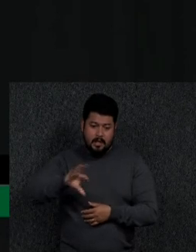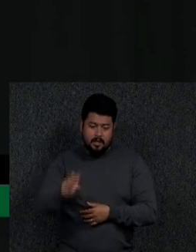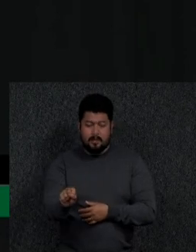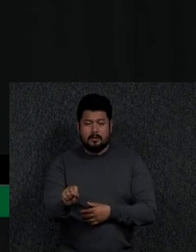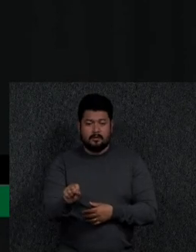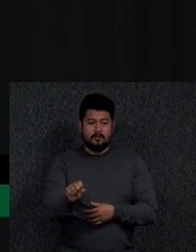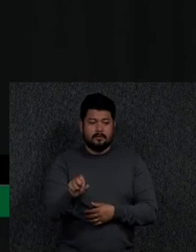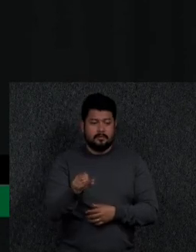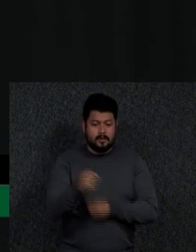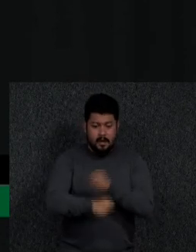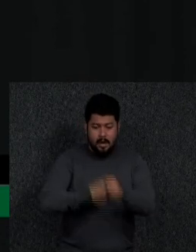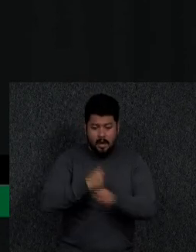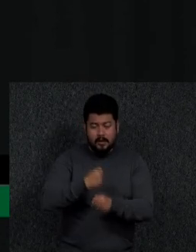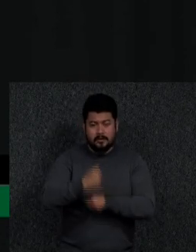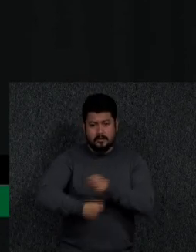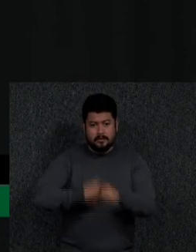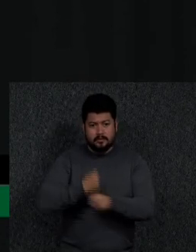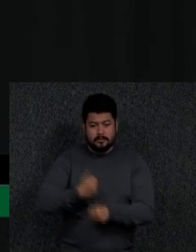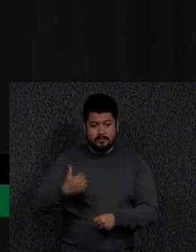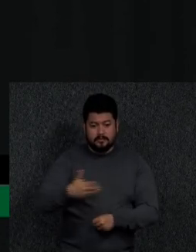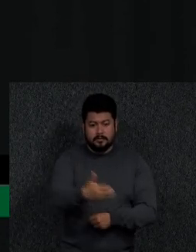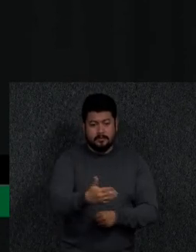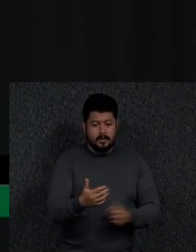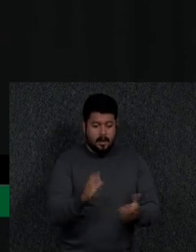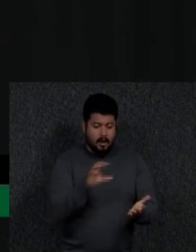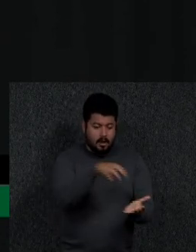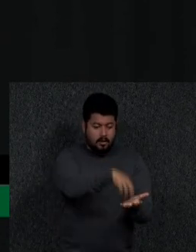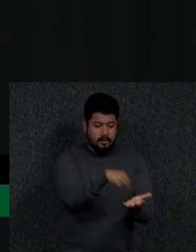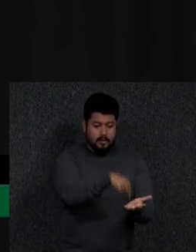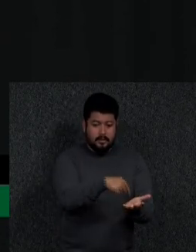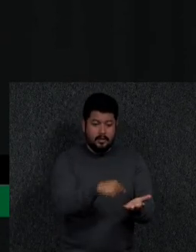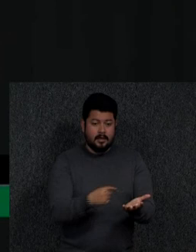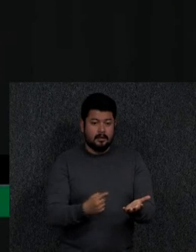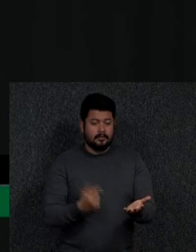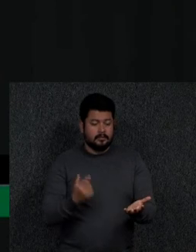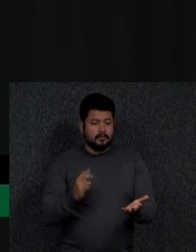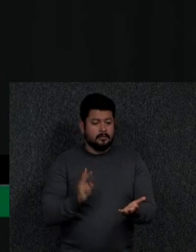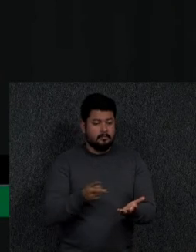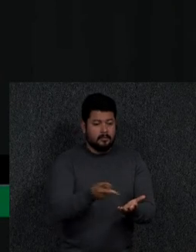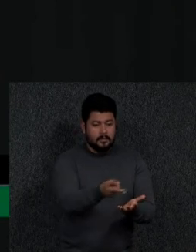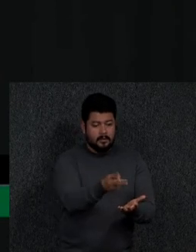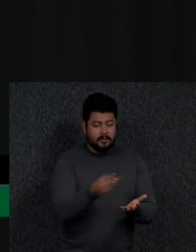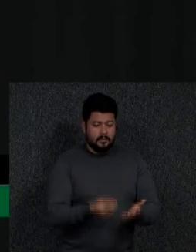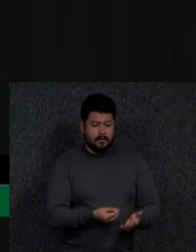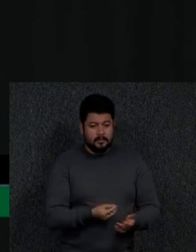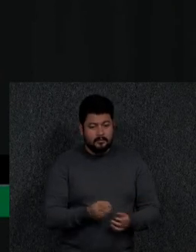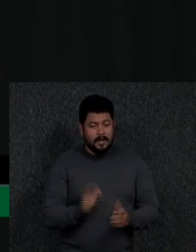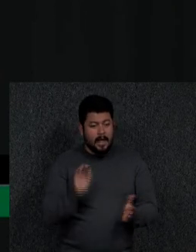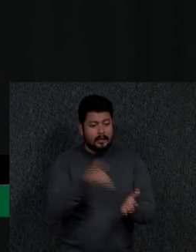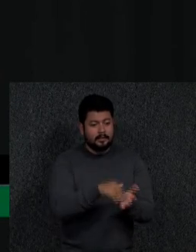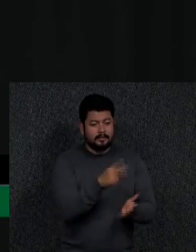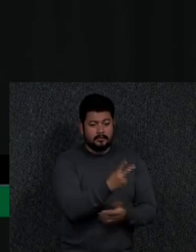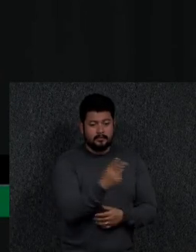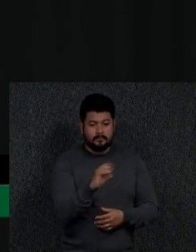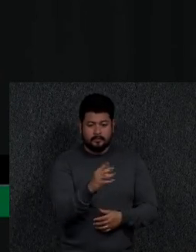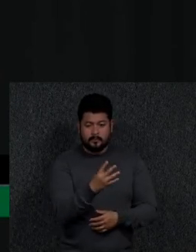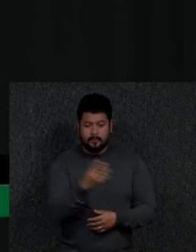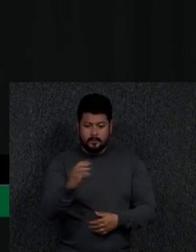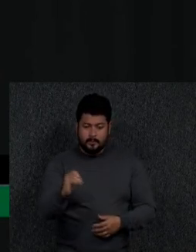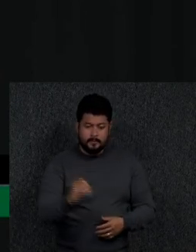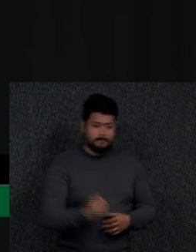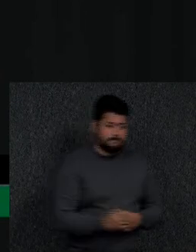região, atraindo novas economias para a implantação de novas